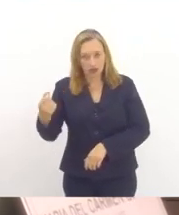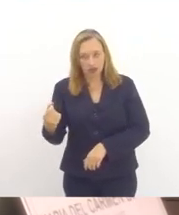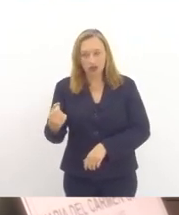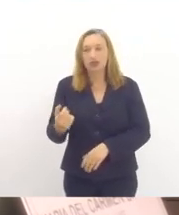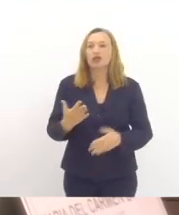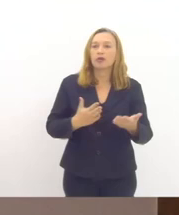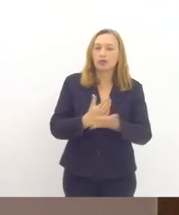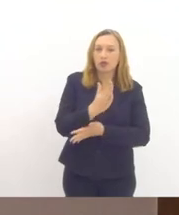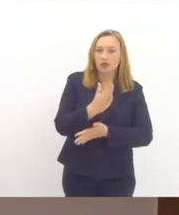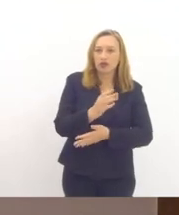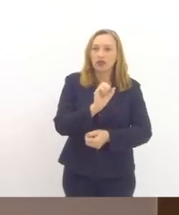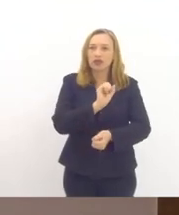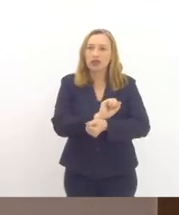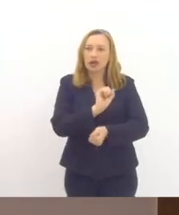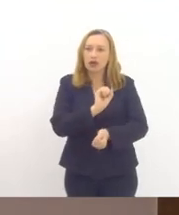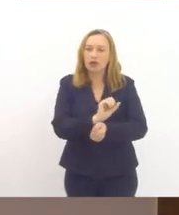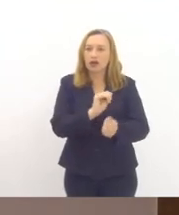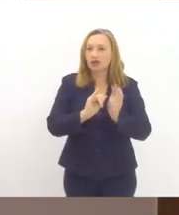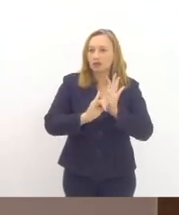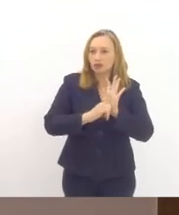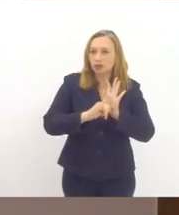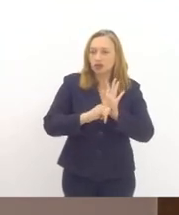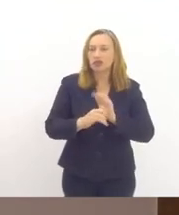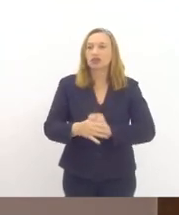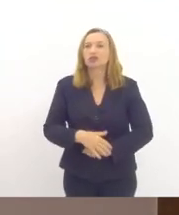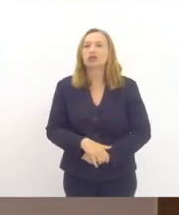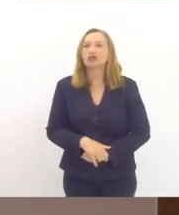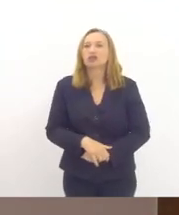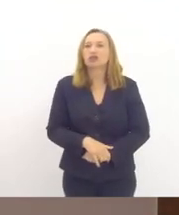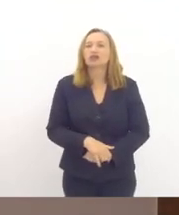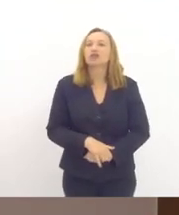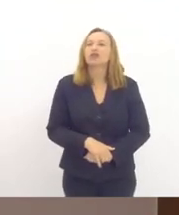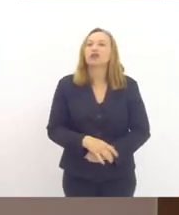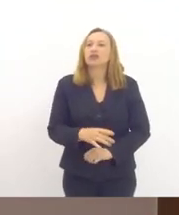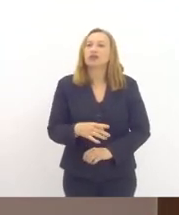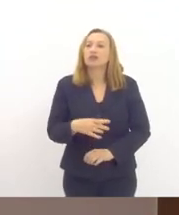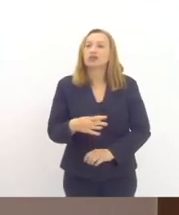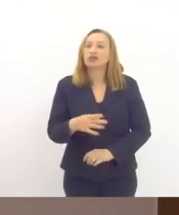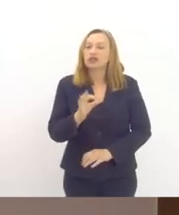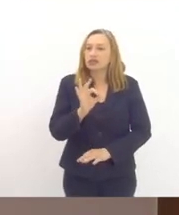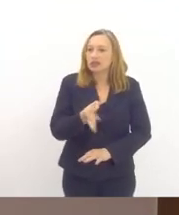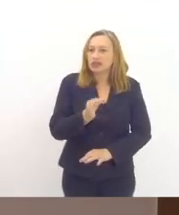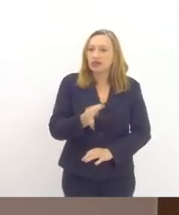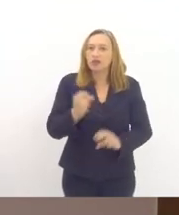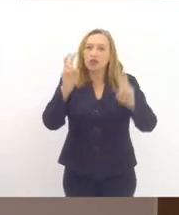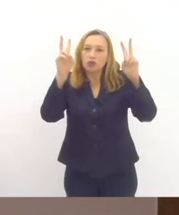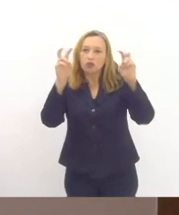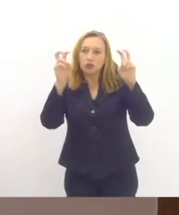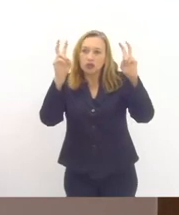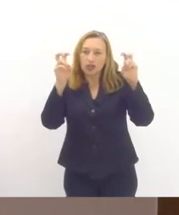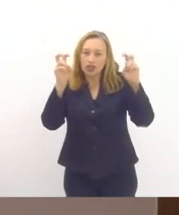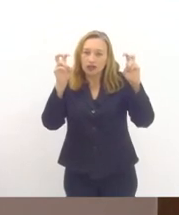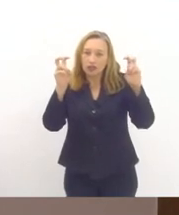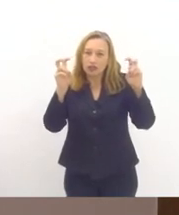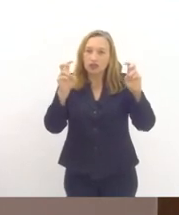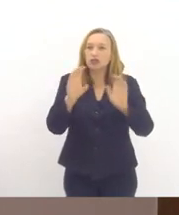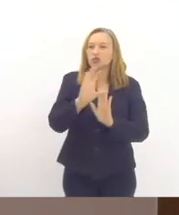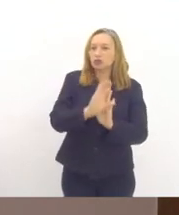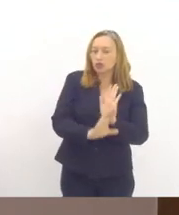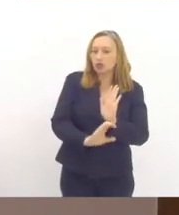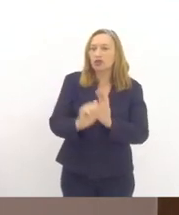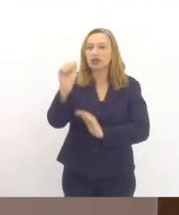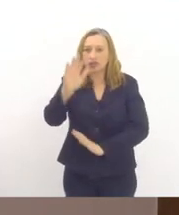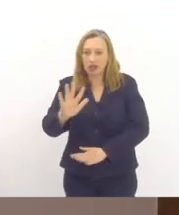e aguarda publicação, ele vai tratar exatamente do tema das diretrizes curriculares